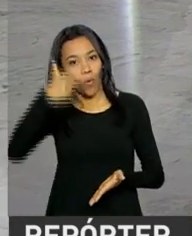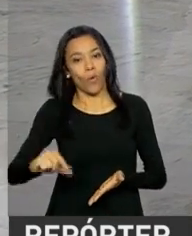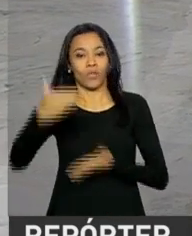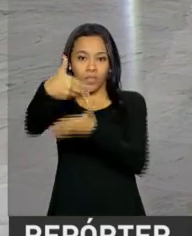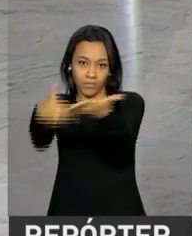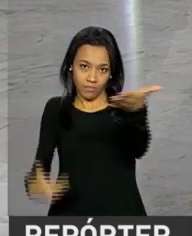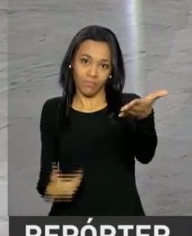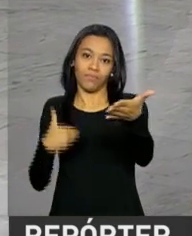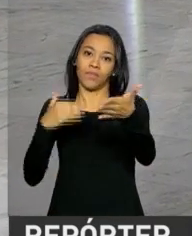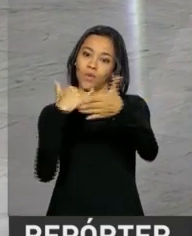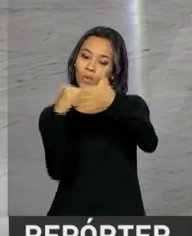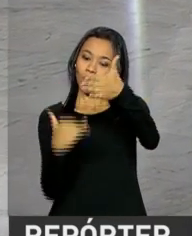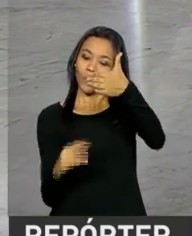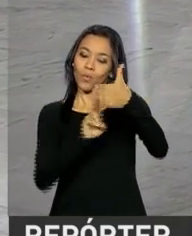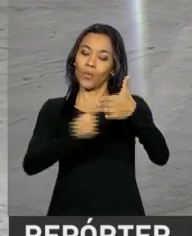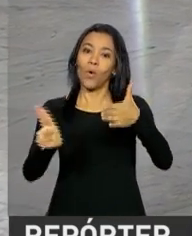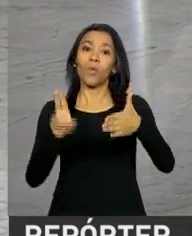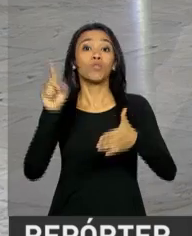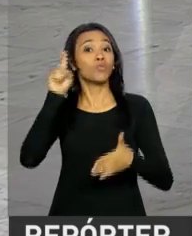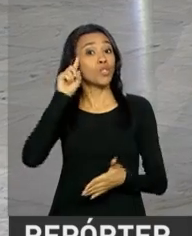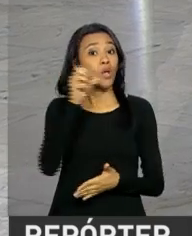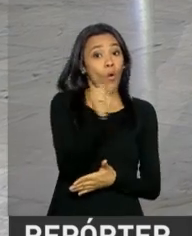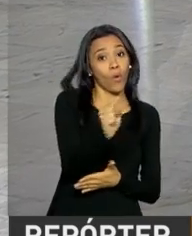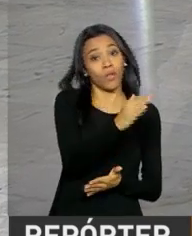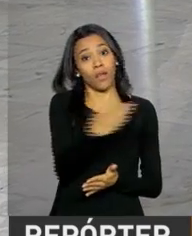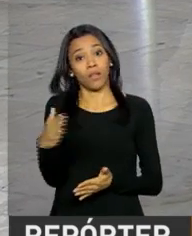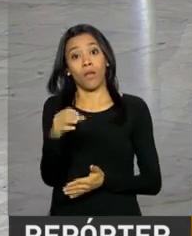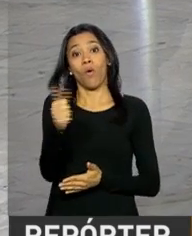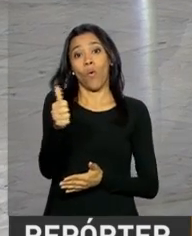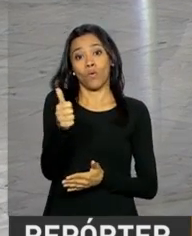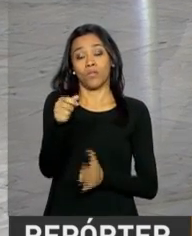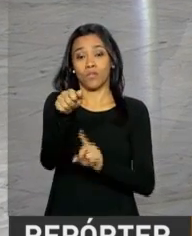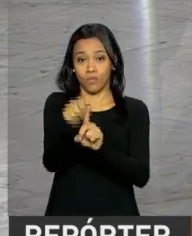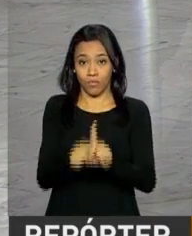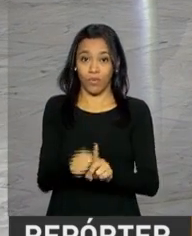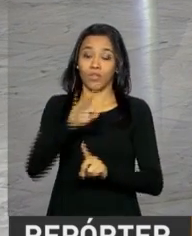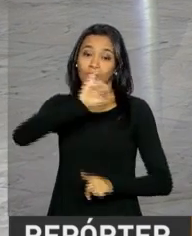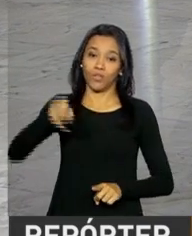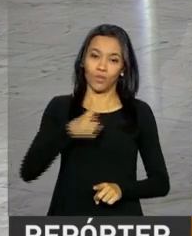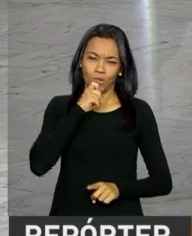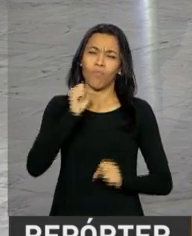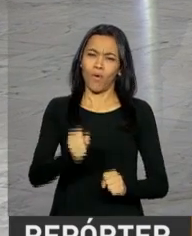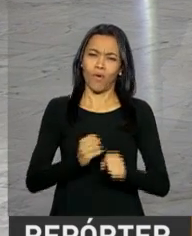entre os dias 8 e 11 de julho. Mais informações em